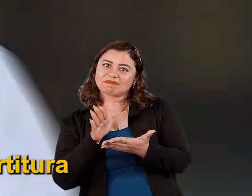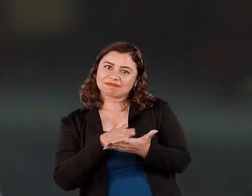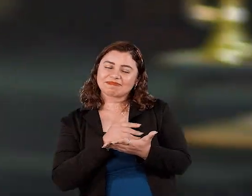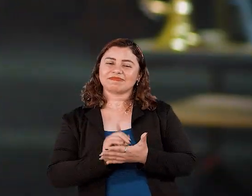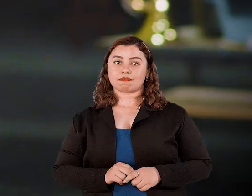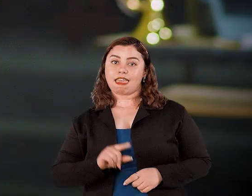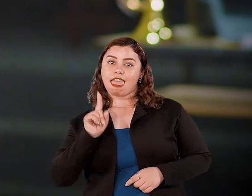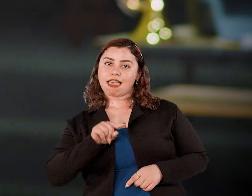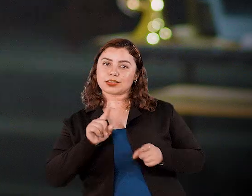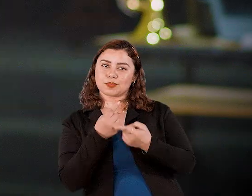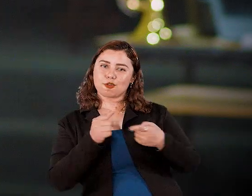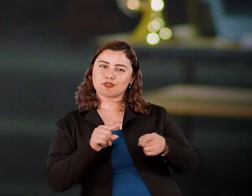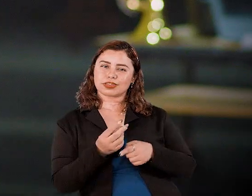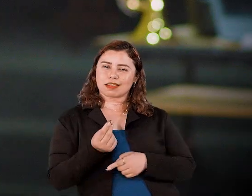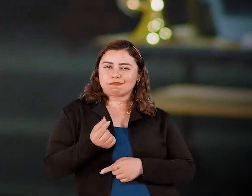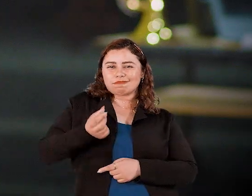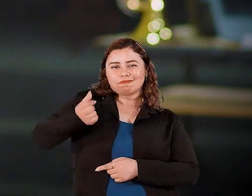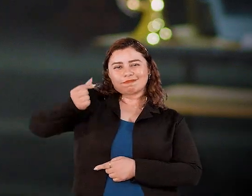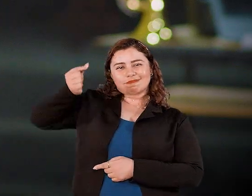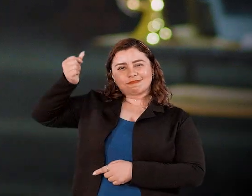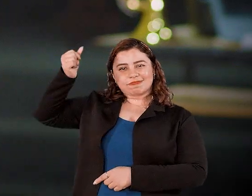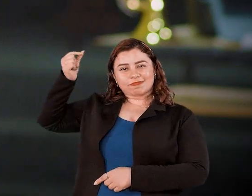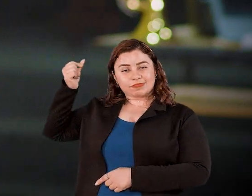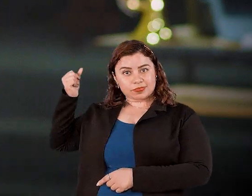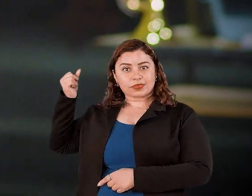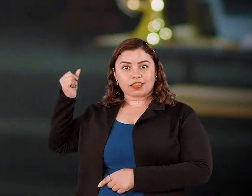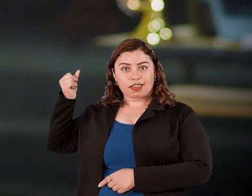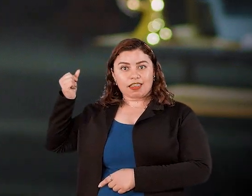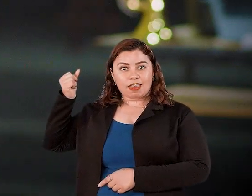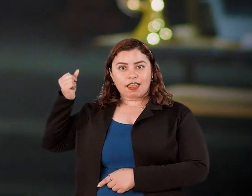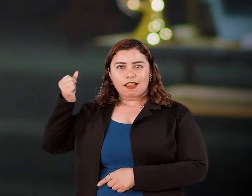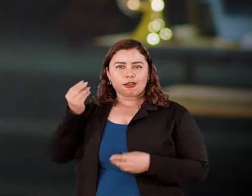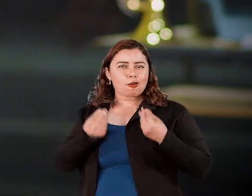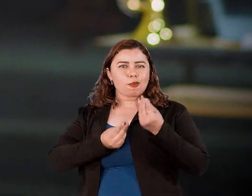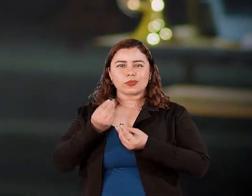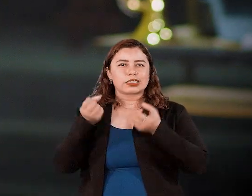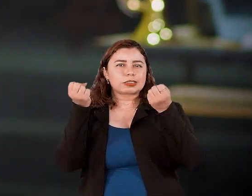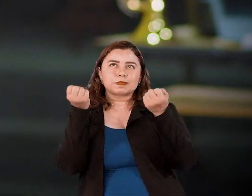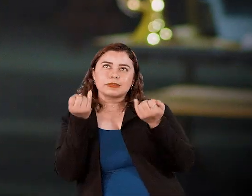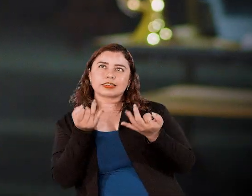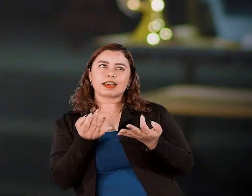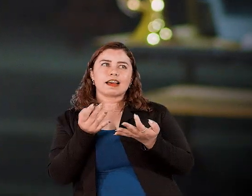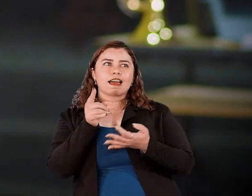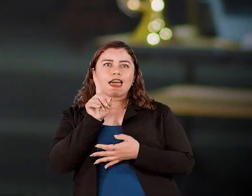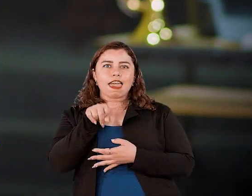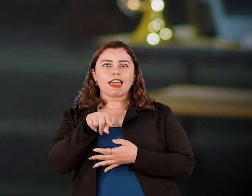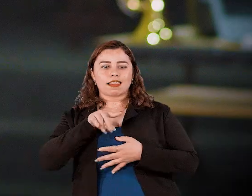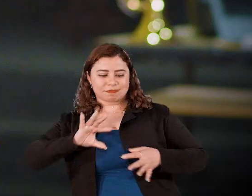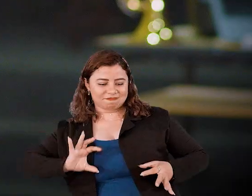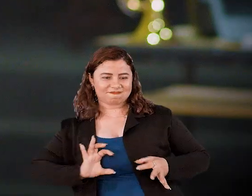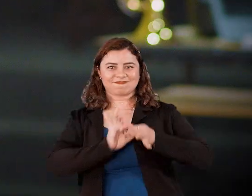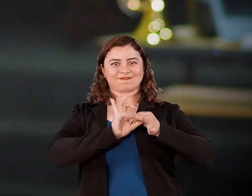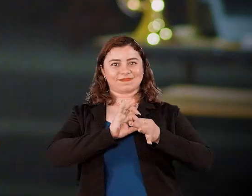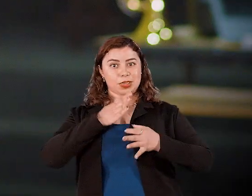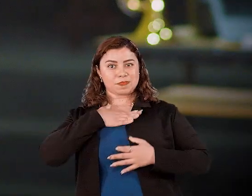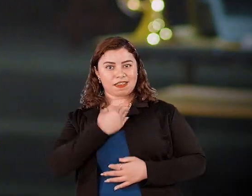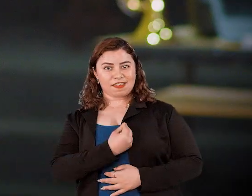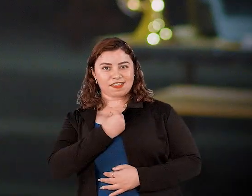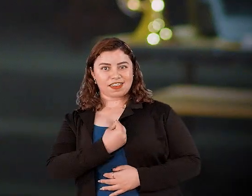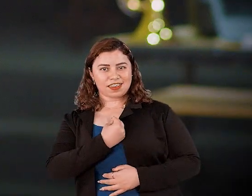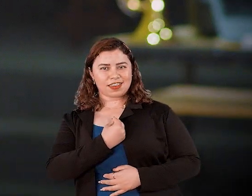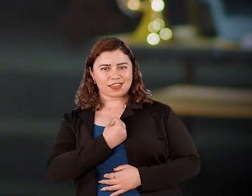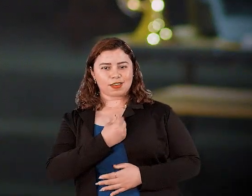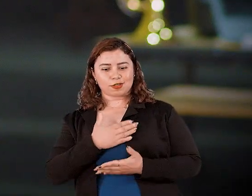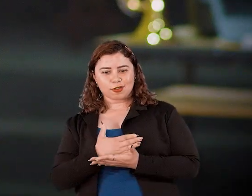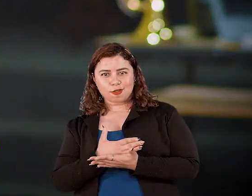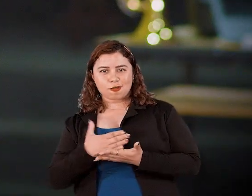partitura. Essa música, esse clássico, bem dizendo, ela entrou na minha